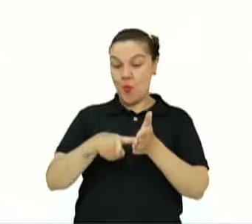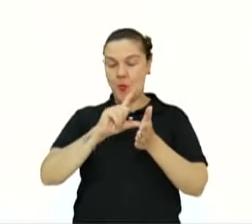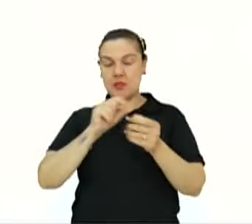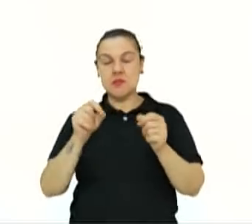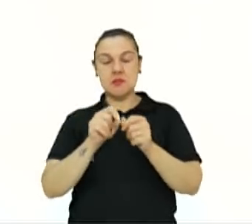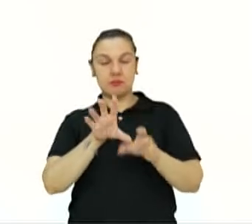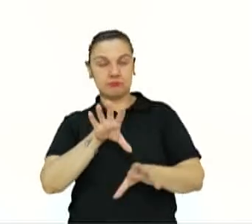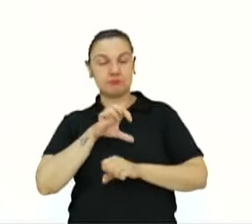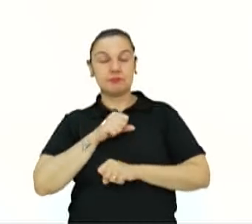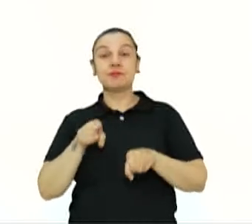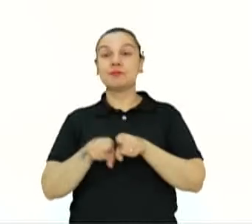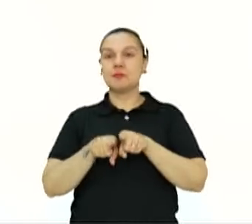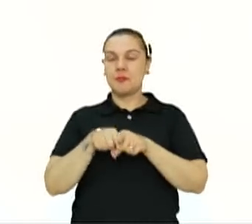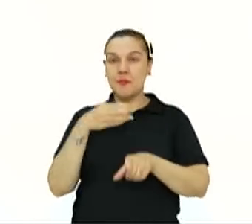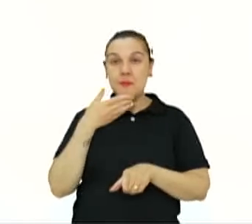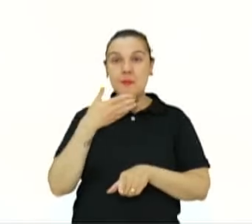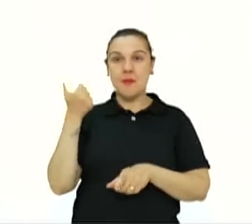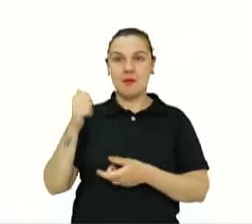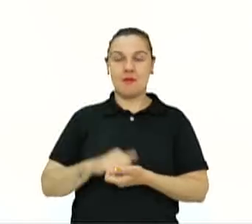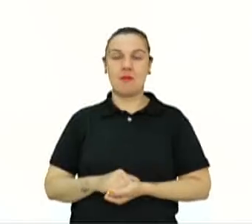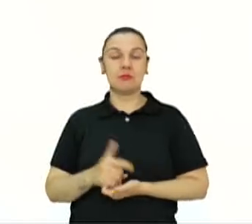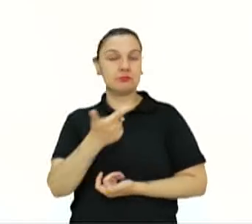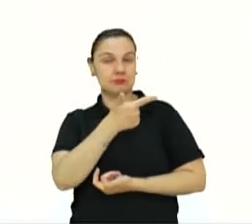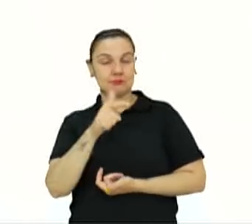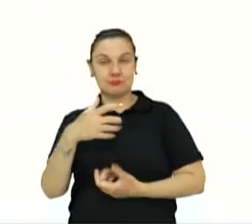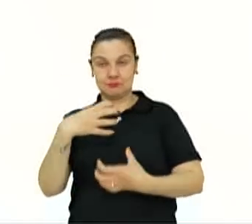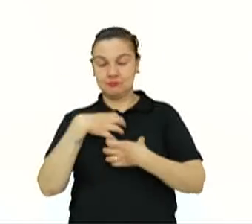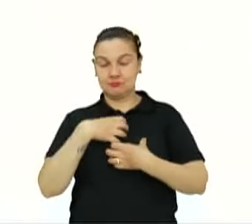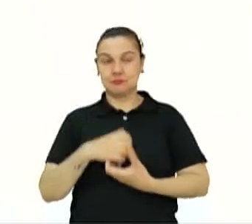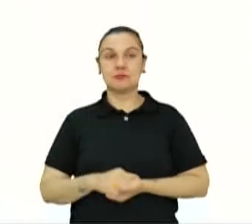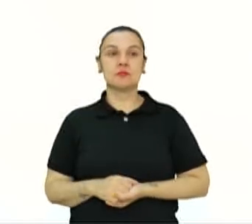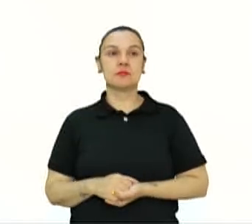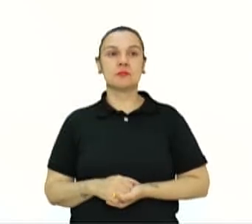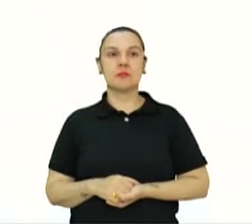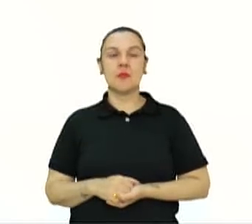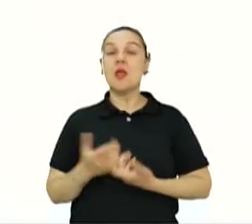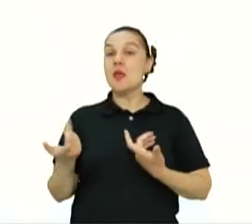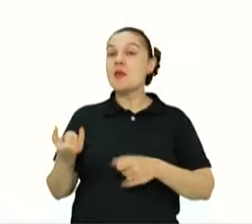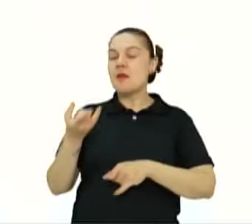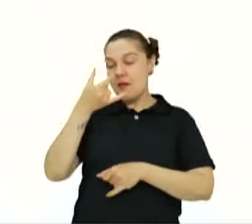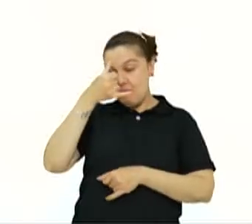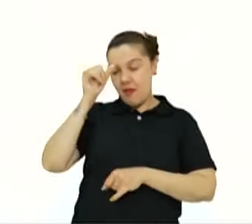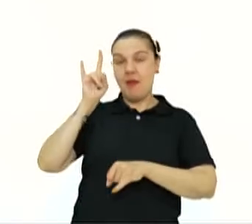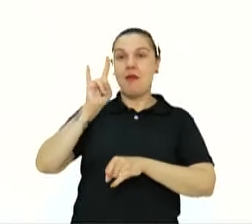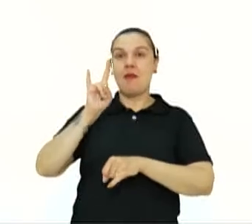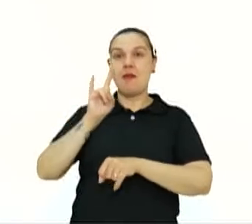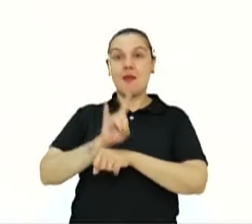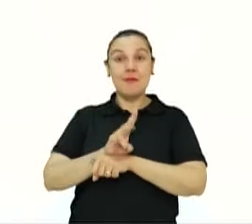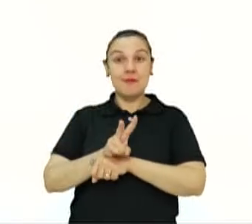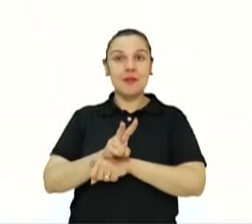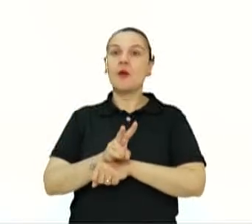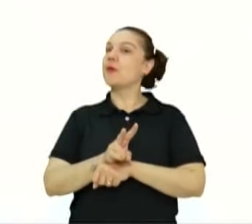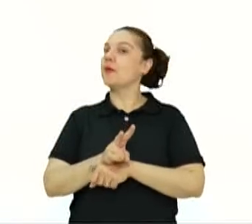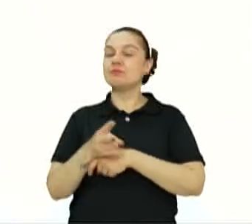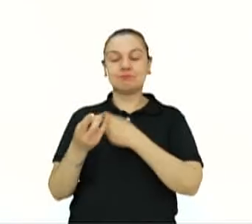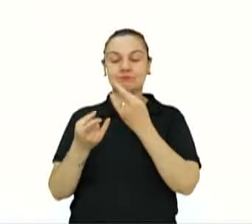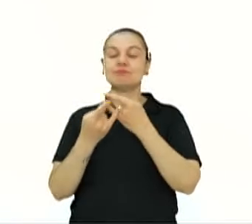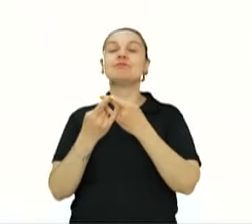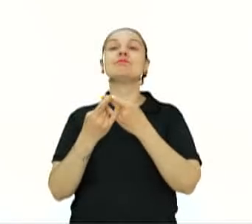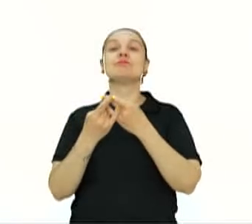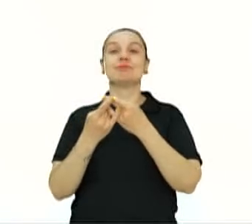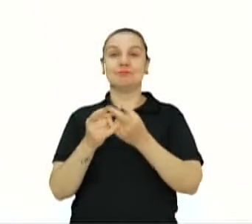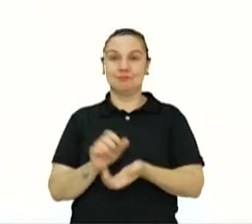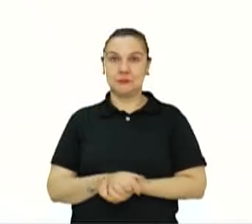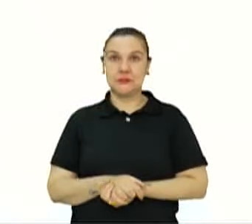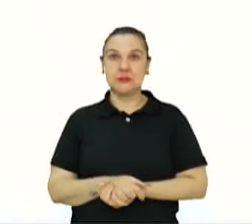o diagnóstico, melhor, para nem ter os sintomas daí, tá? E a forma de prevenção, é claro, né, é a